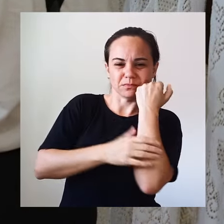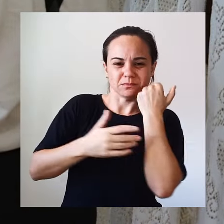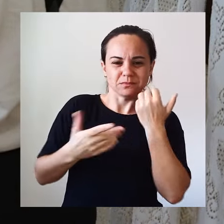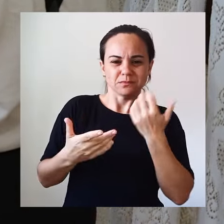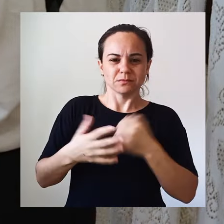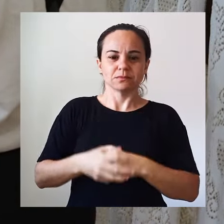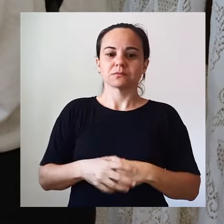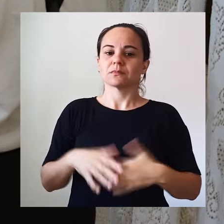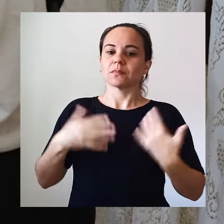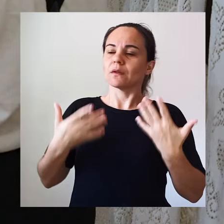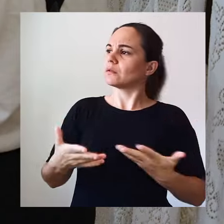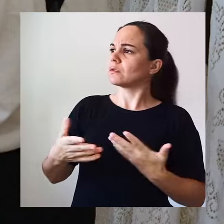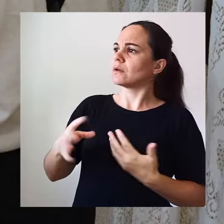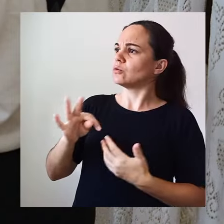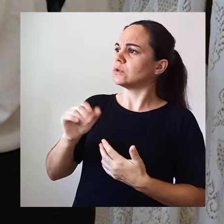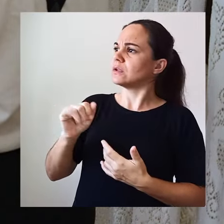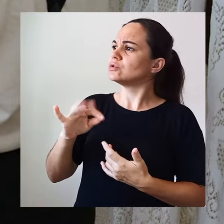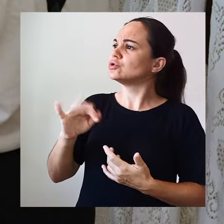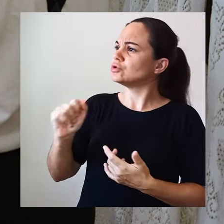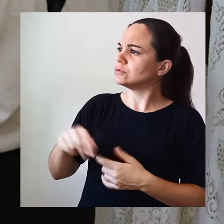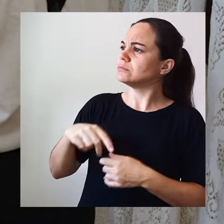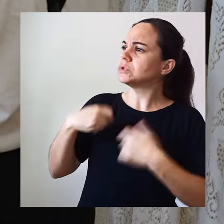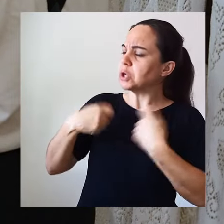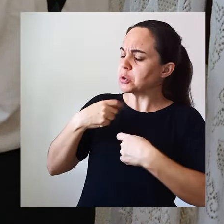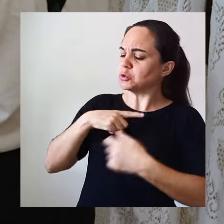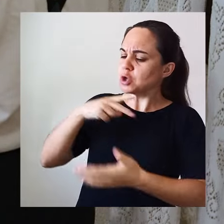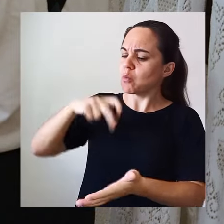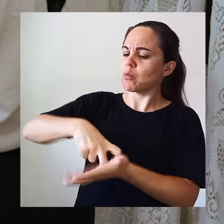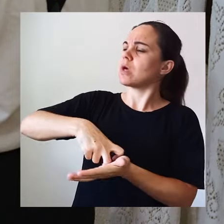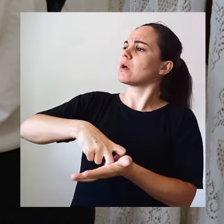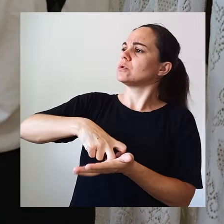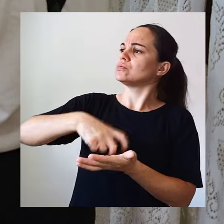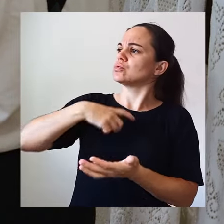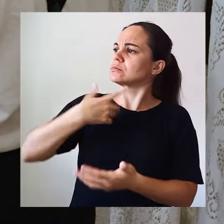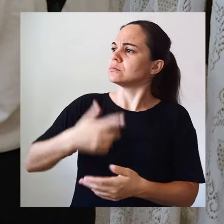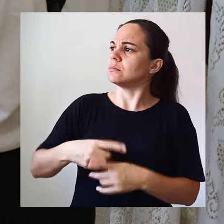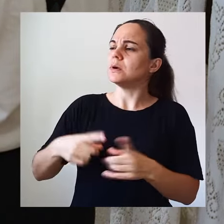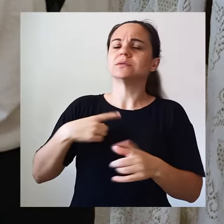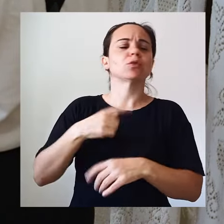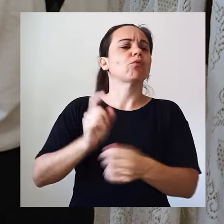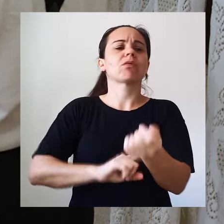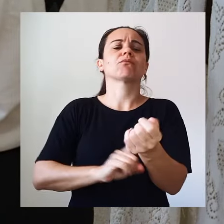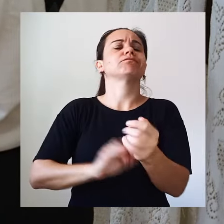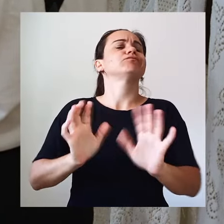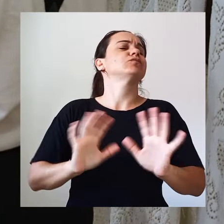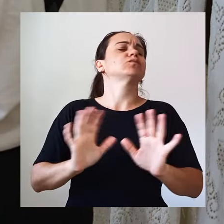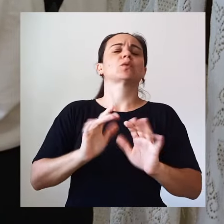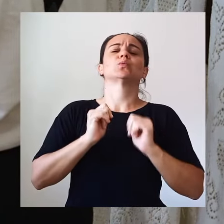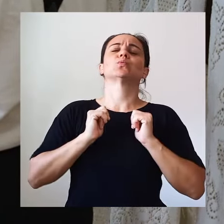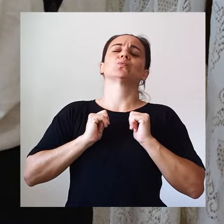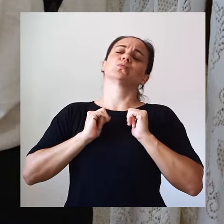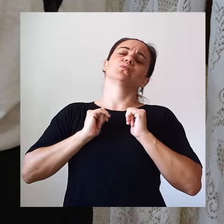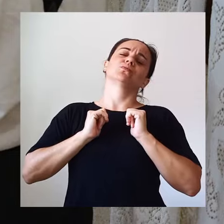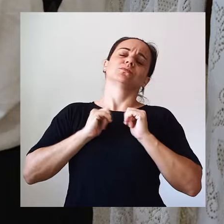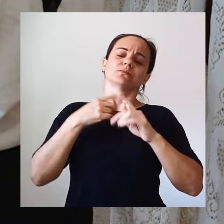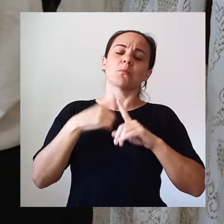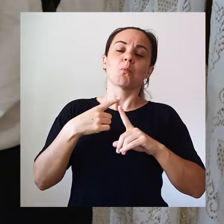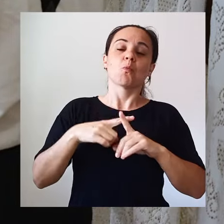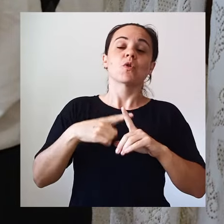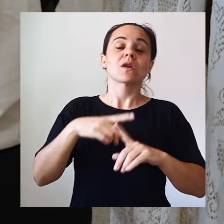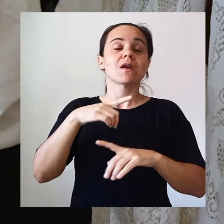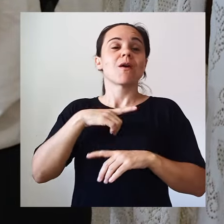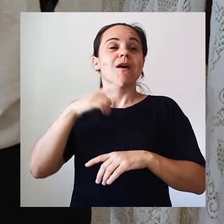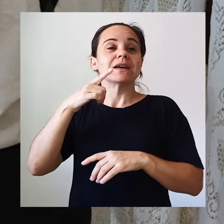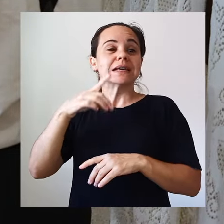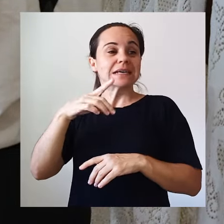deveria eu ter botado em castigo. Mas eu não vou me estressar, porque recebi uma notícia que